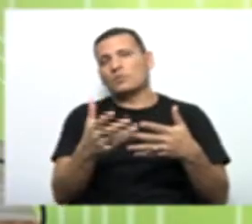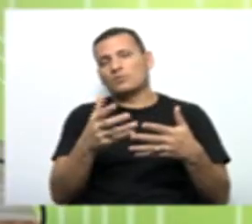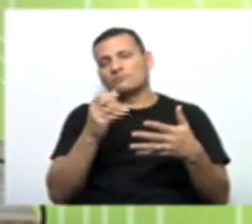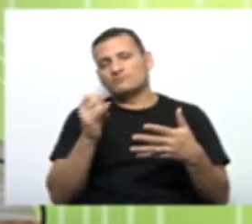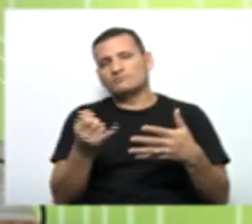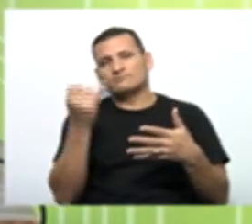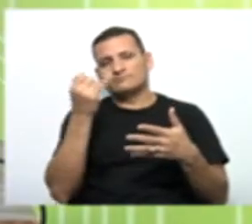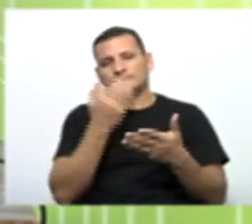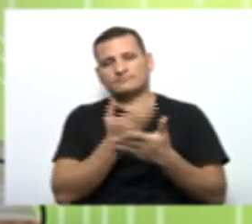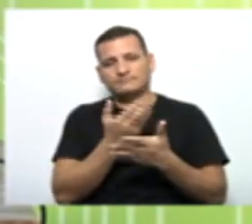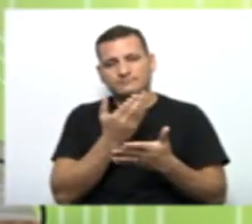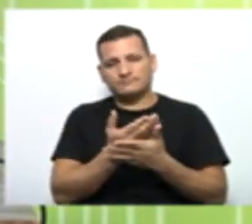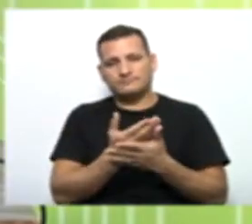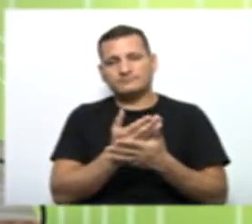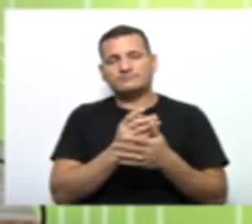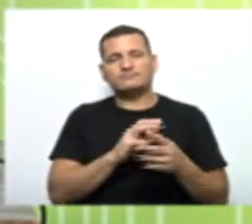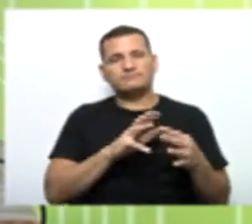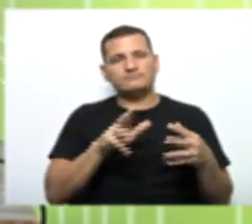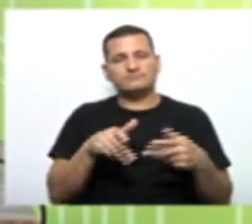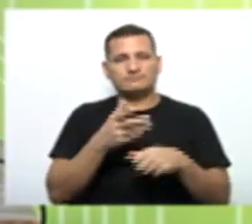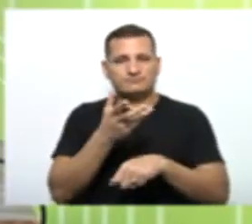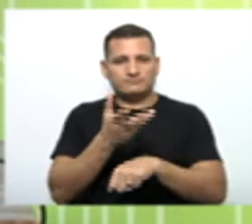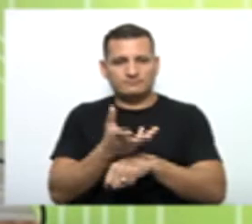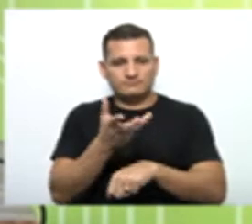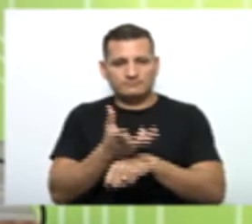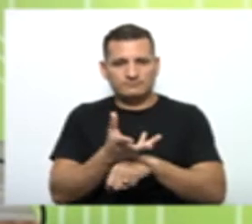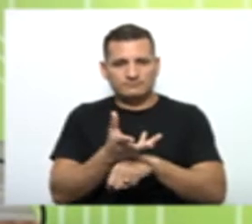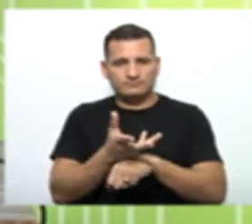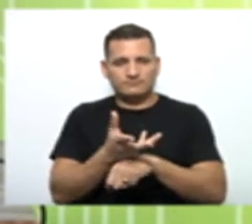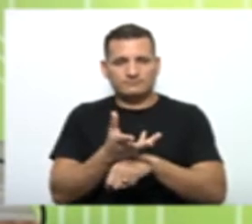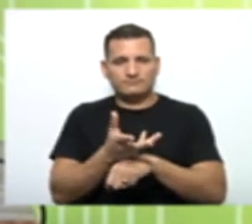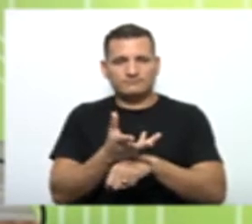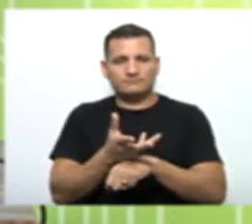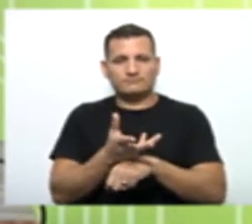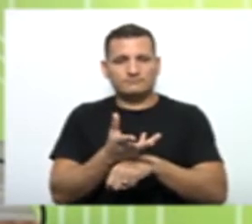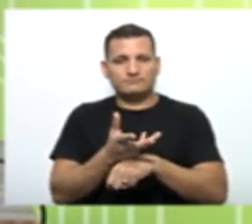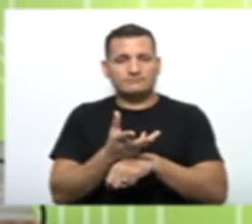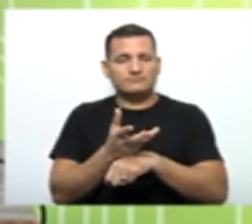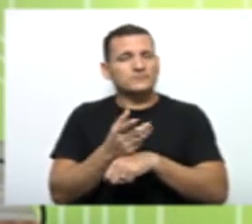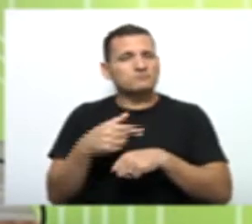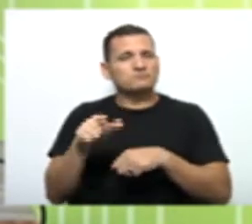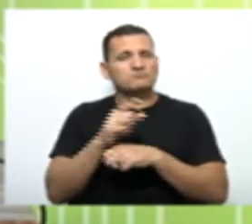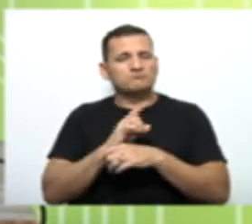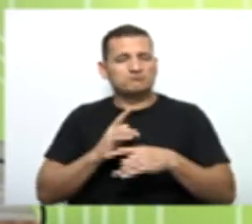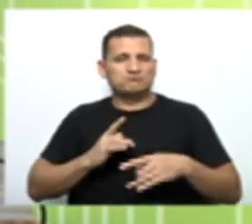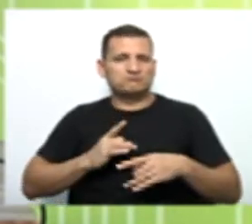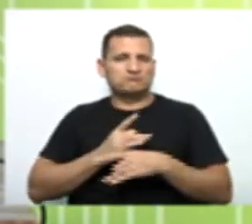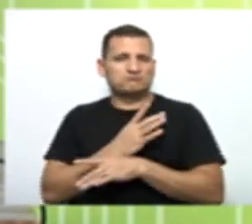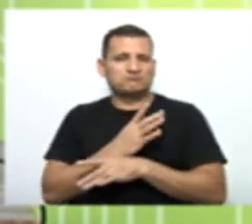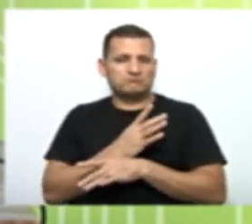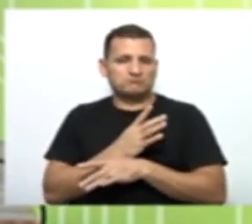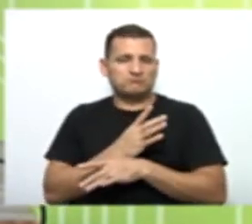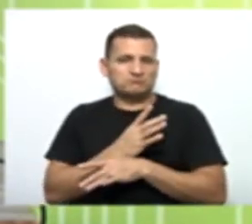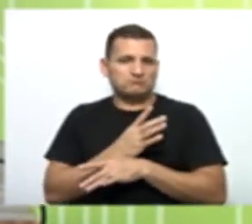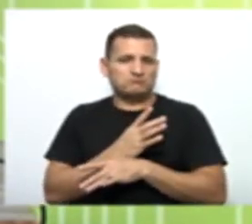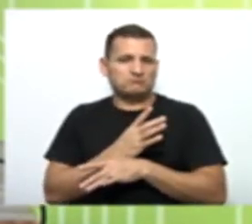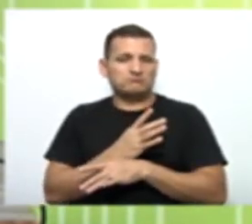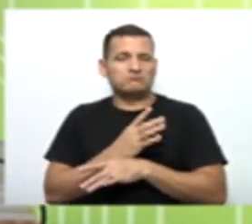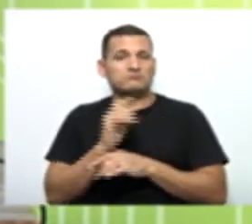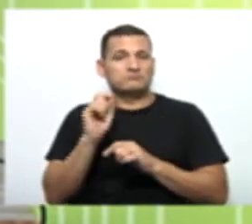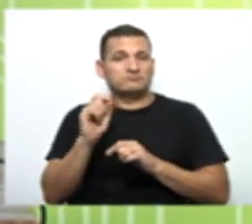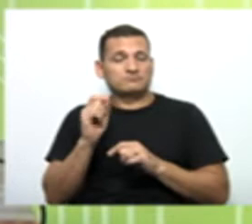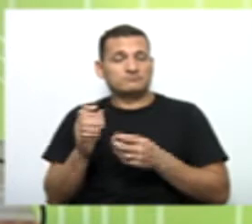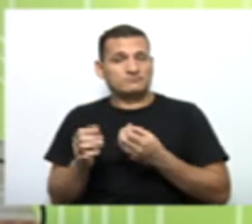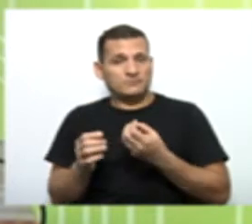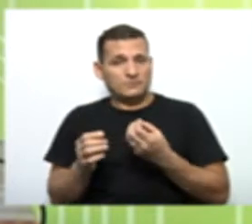de toda a aula, de toda a disciplina, e vocês estarão realmente prontos para não só tirar uma boa